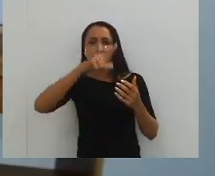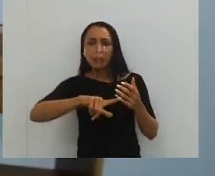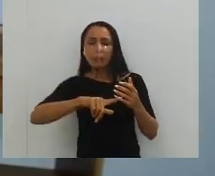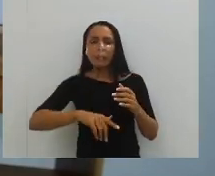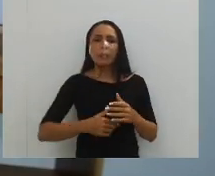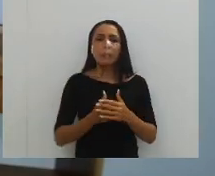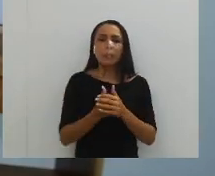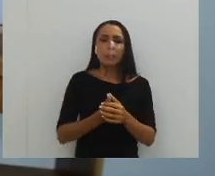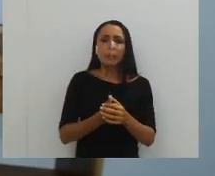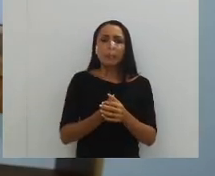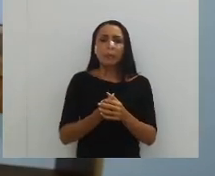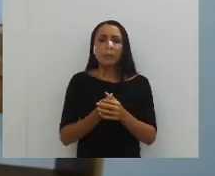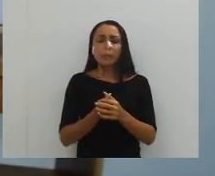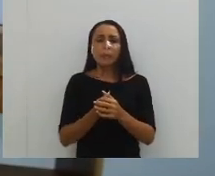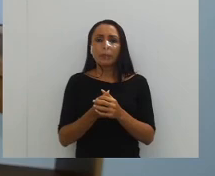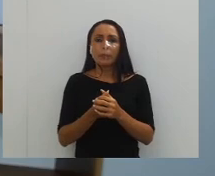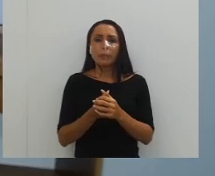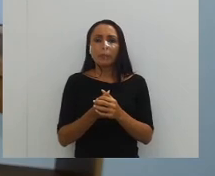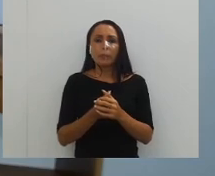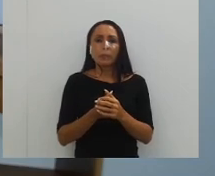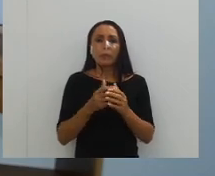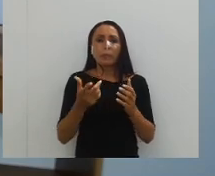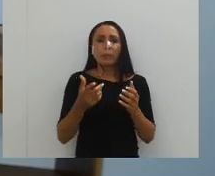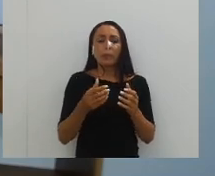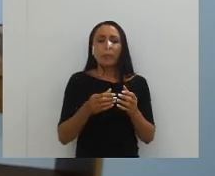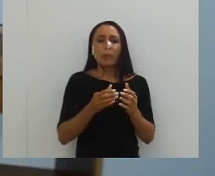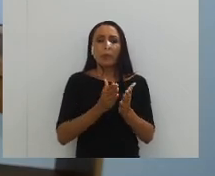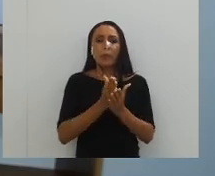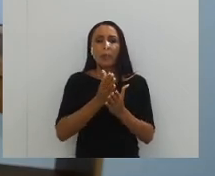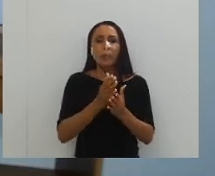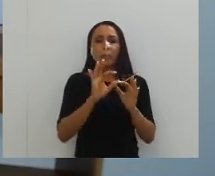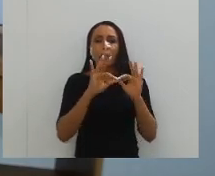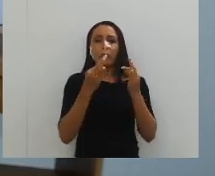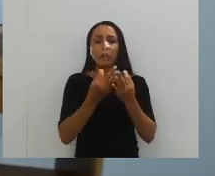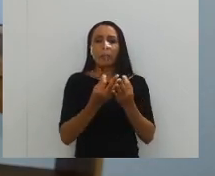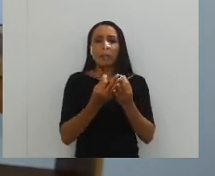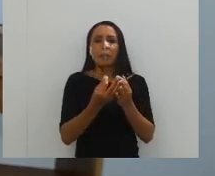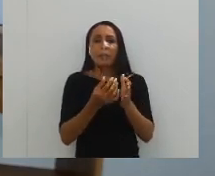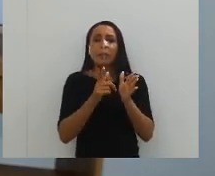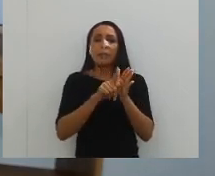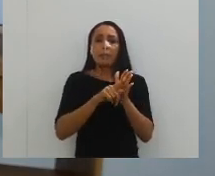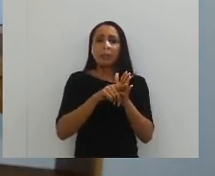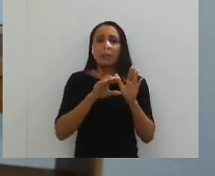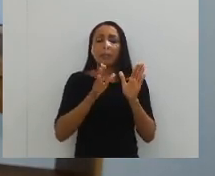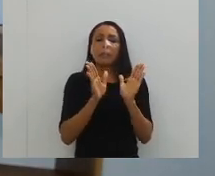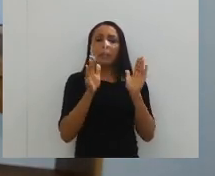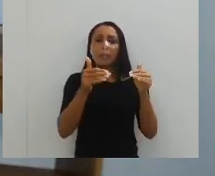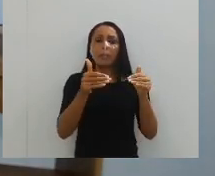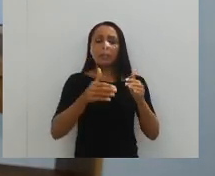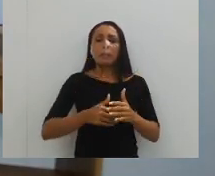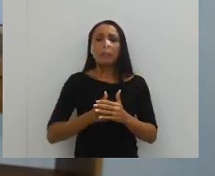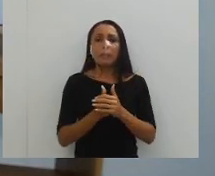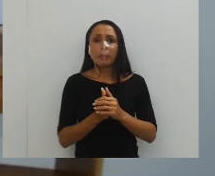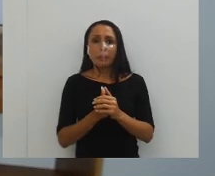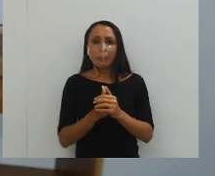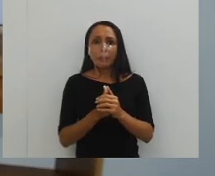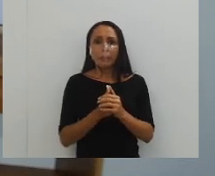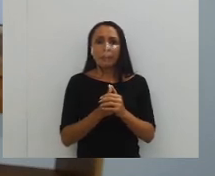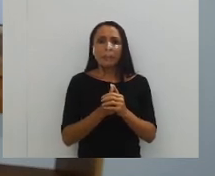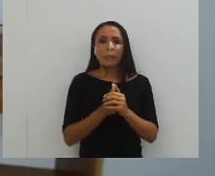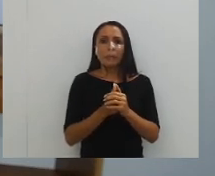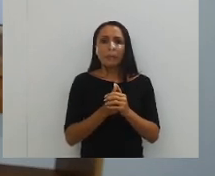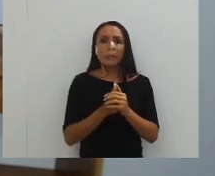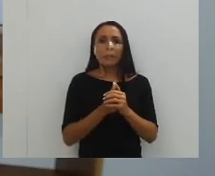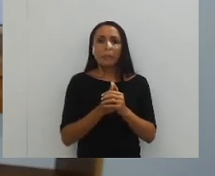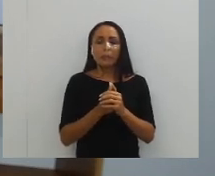Domínio, reino, filo, classe. Ei, ordem, família, gênero, espécie. Domínio, reino, classe.